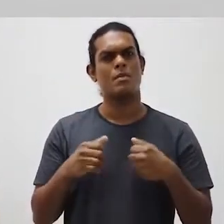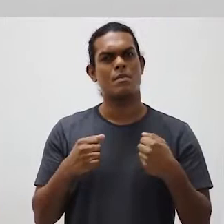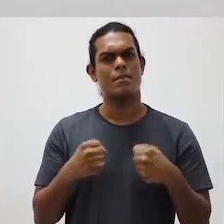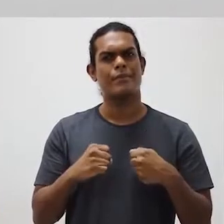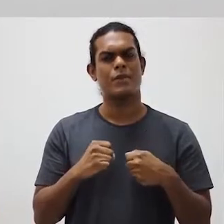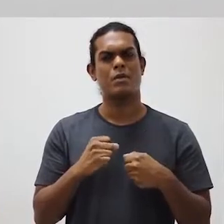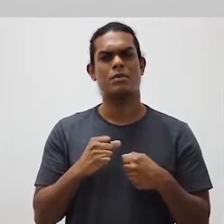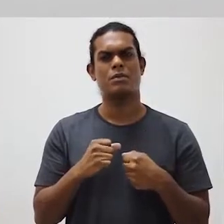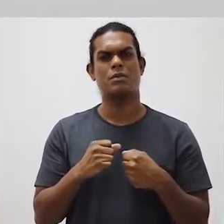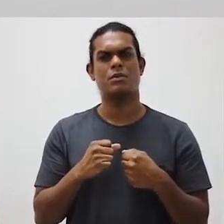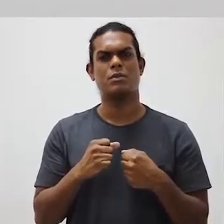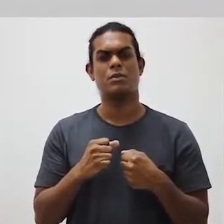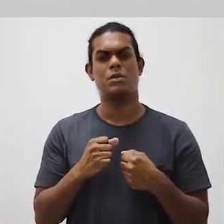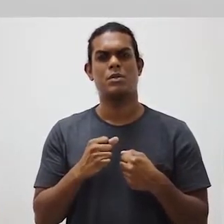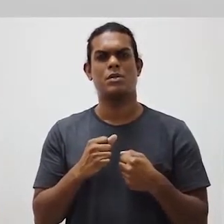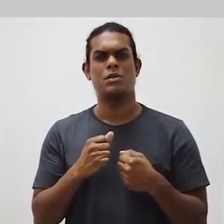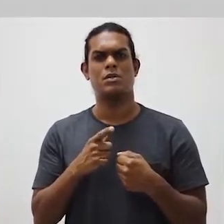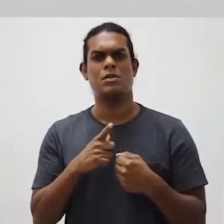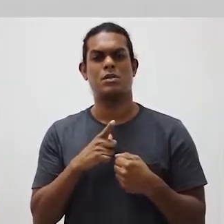um tipo de